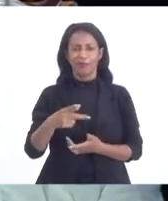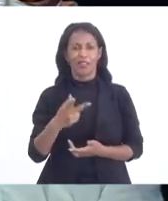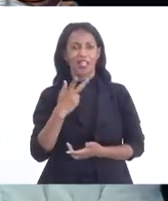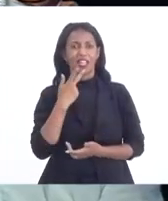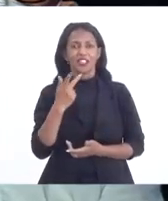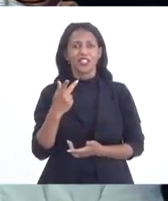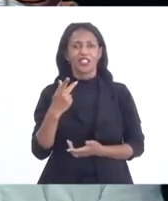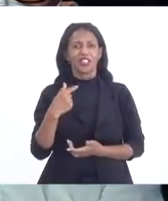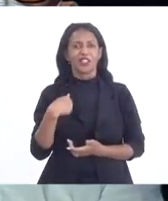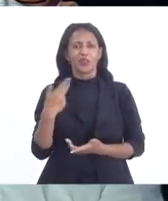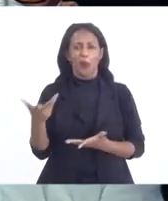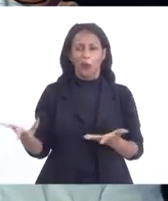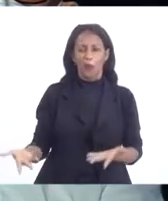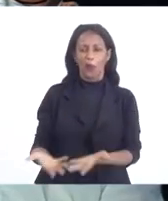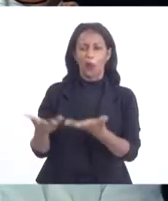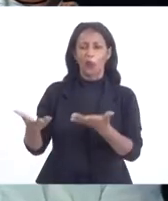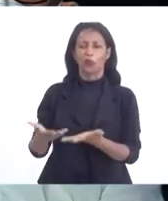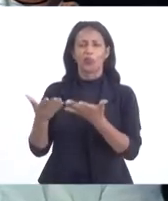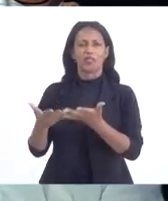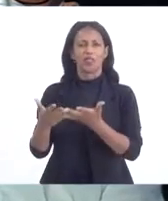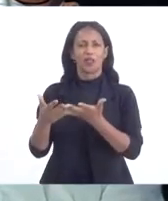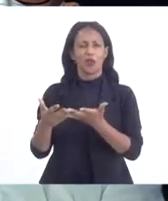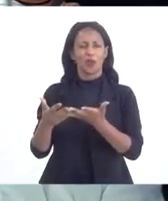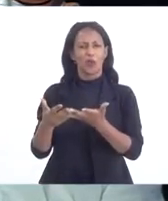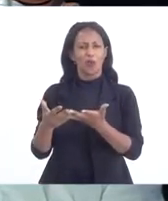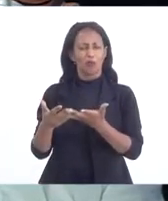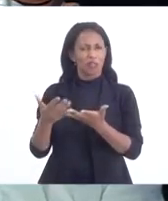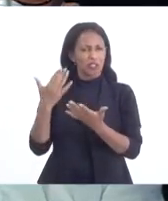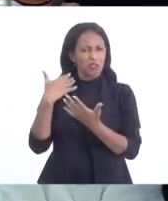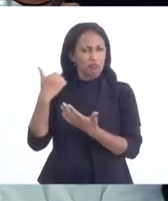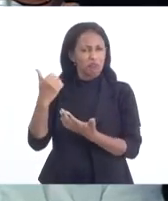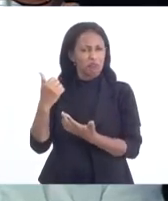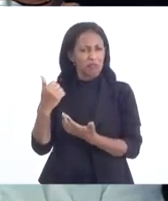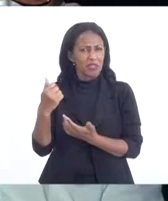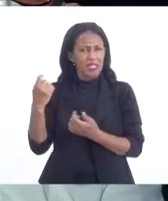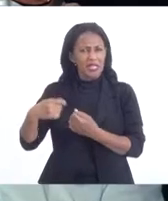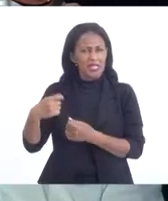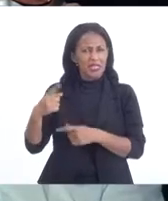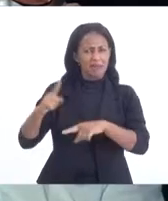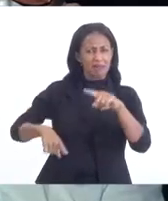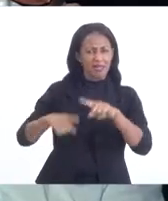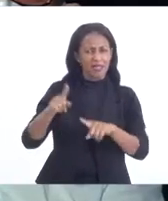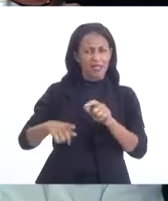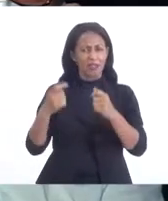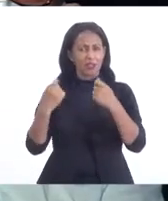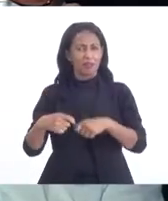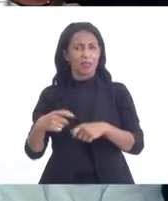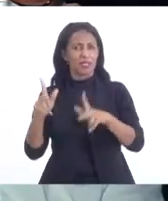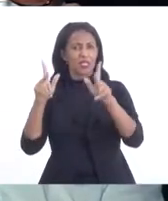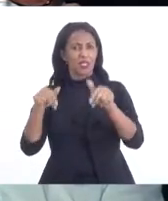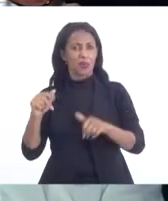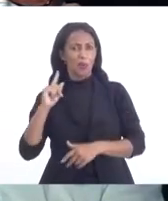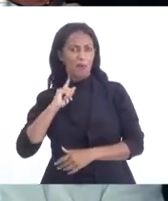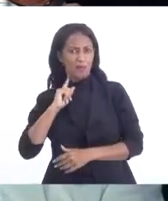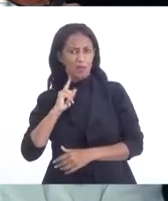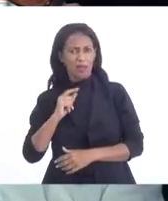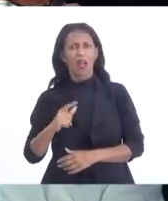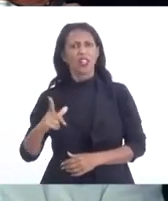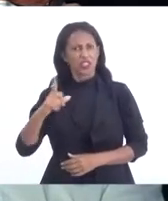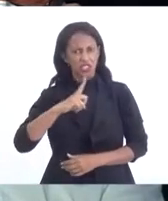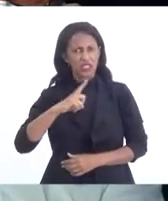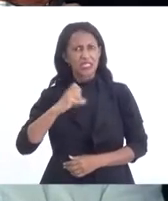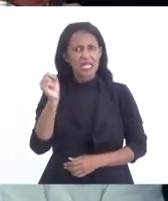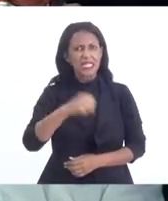tem a vocação para produzir grão, que esse insumo que a gente precisa, que Minas Gerais tem. Eu acho que a gente tem essa